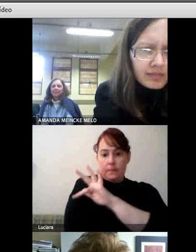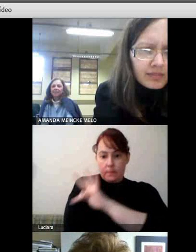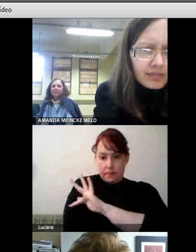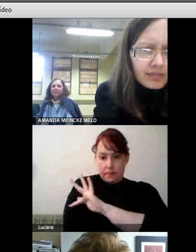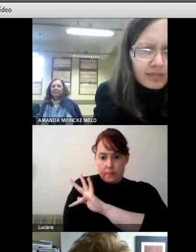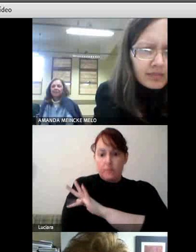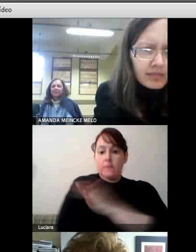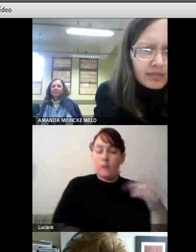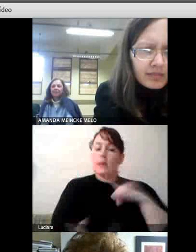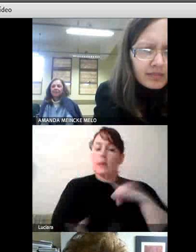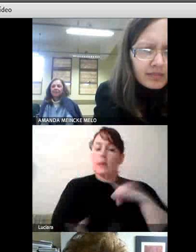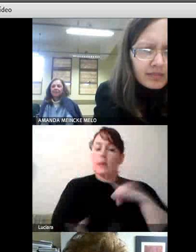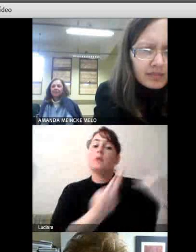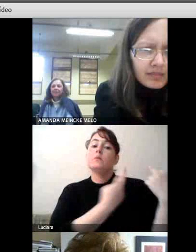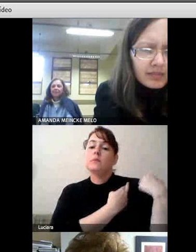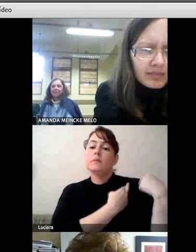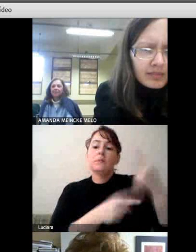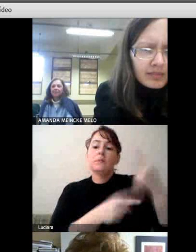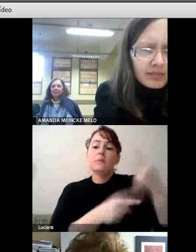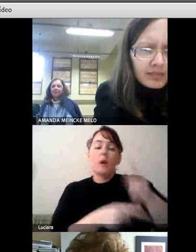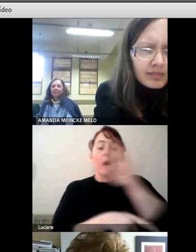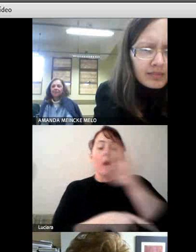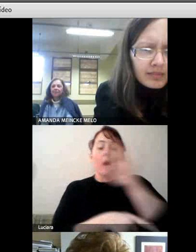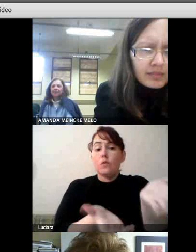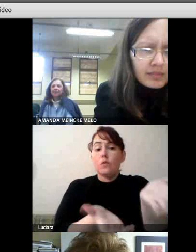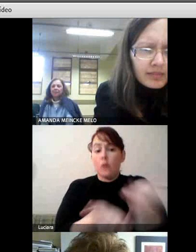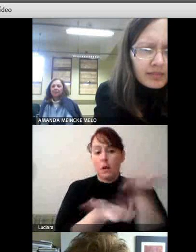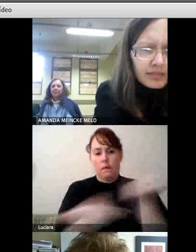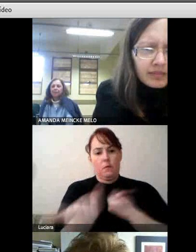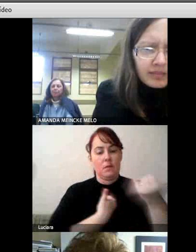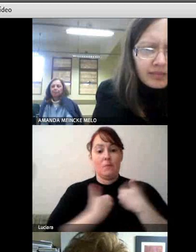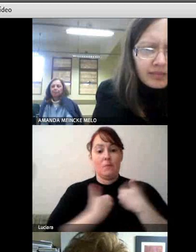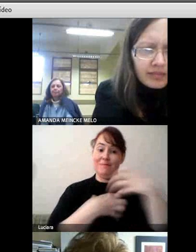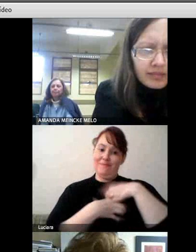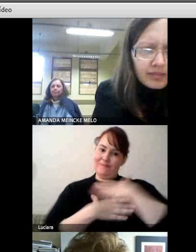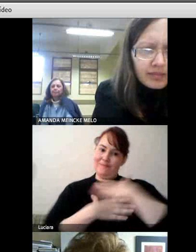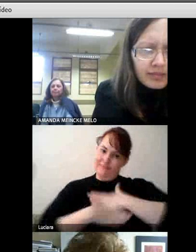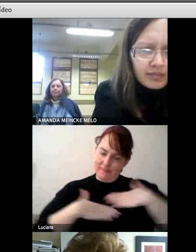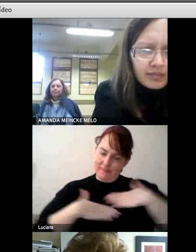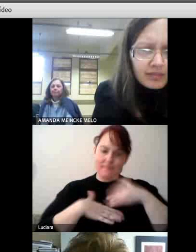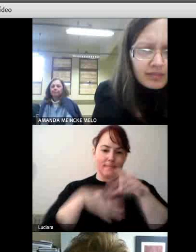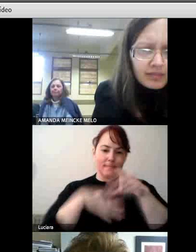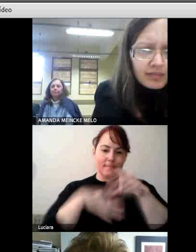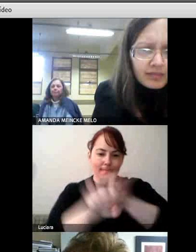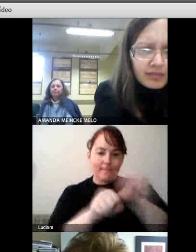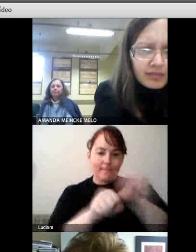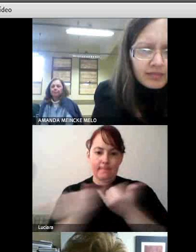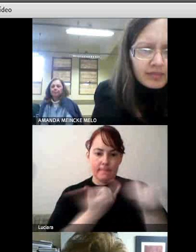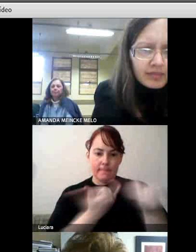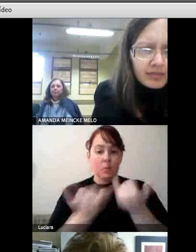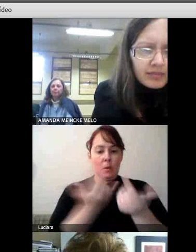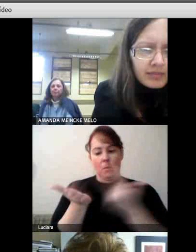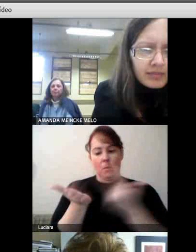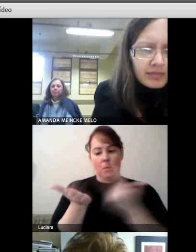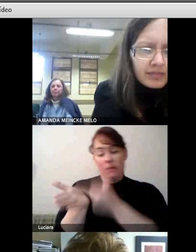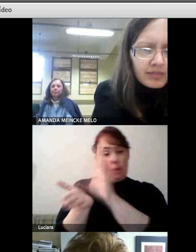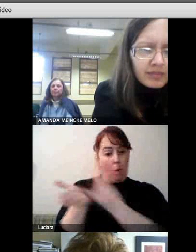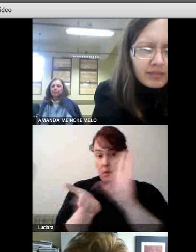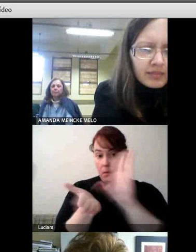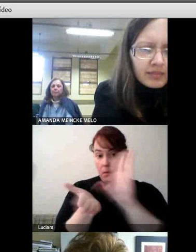penosa. É, nisso aí eu concordo, Luiz Roberto. Eu concordo com você. Agora eu te pergunto, como mudar essa